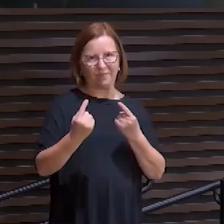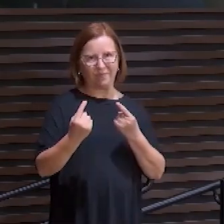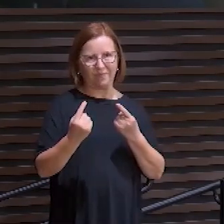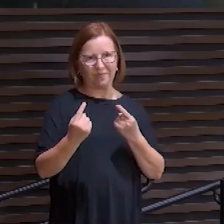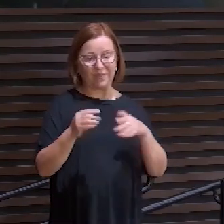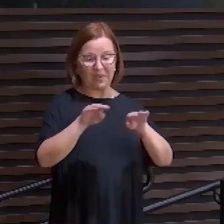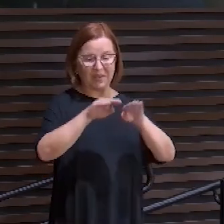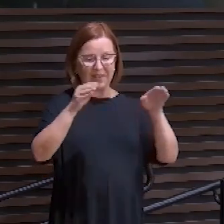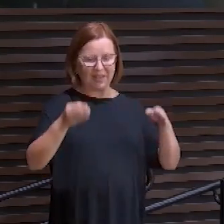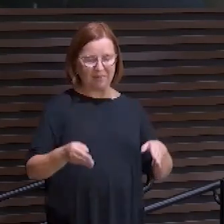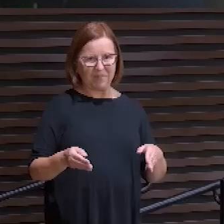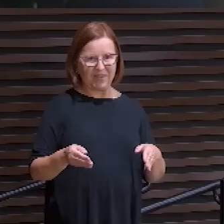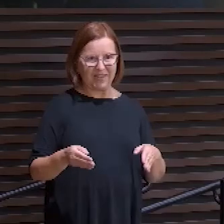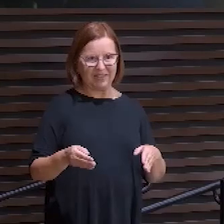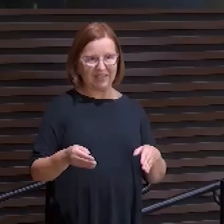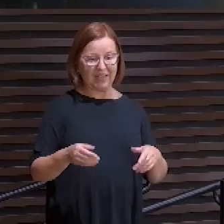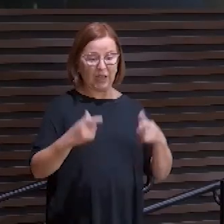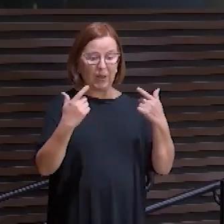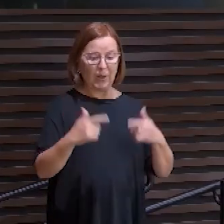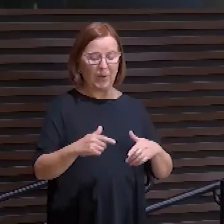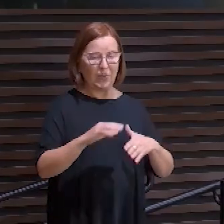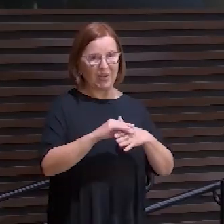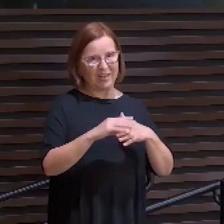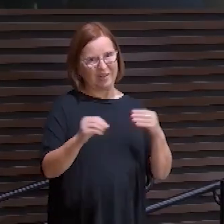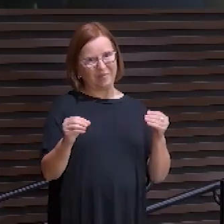onde há a cura.